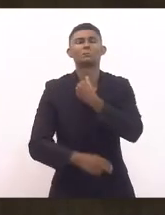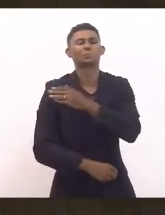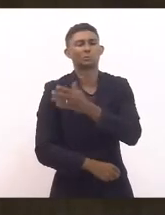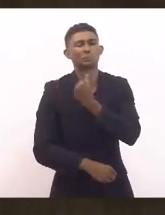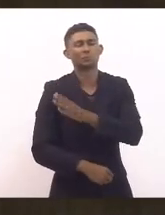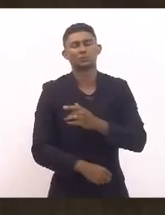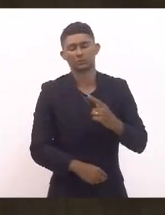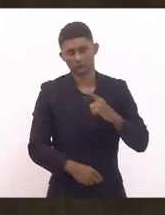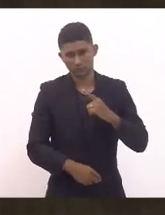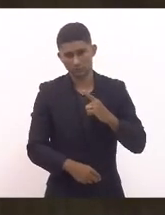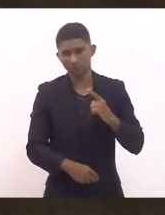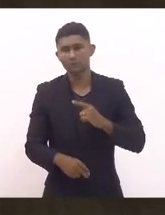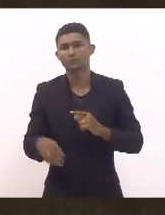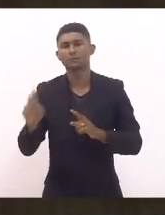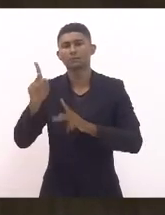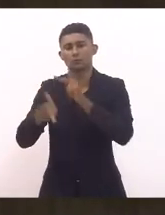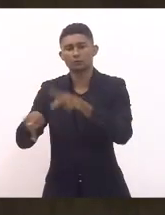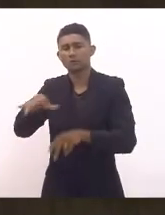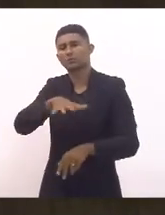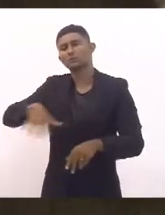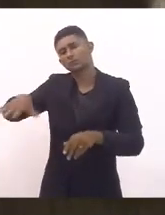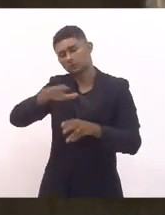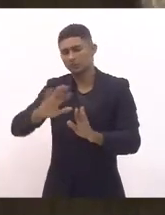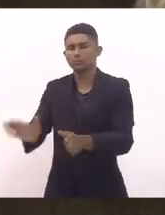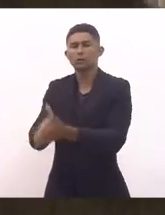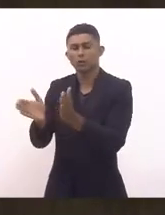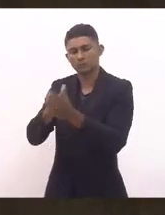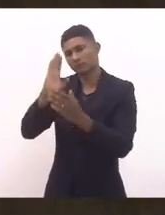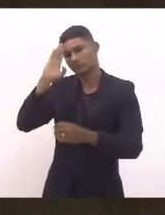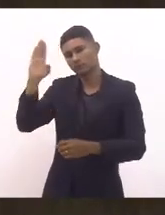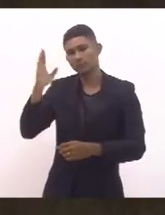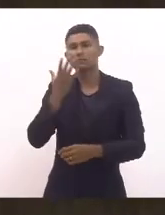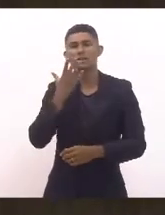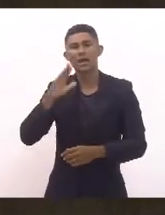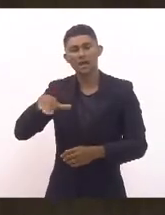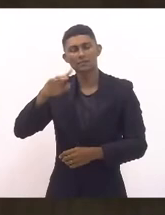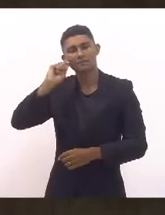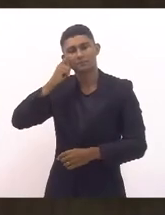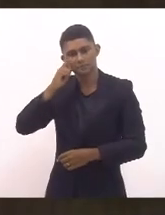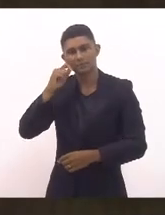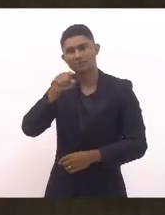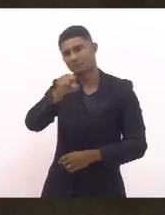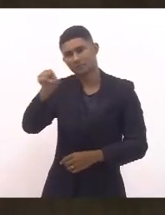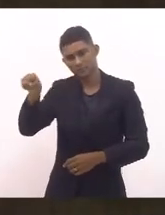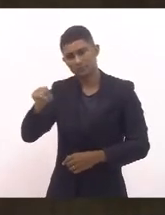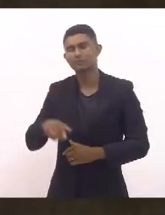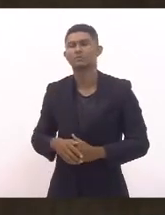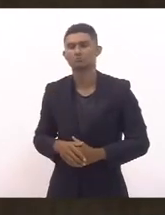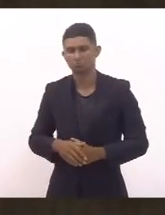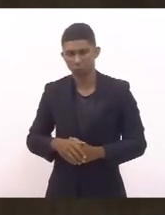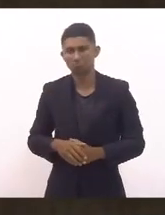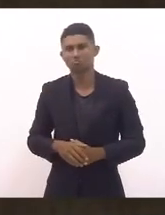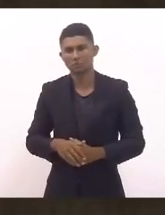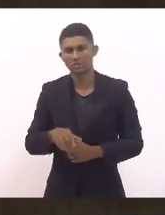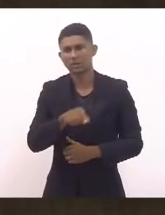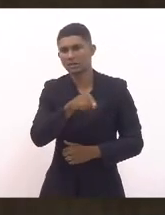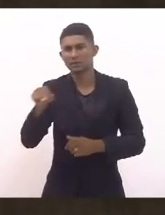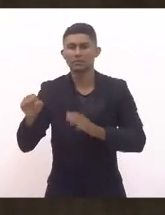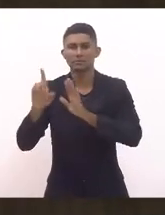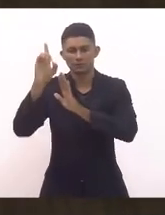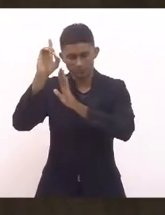que discrimina toda a população pobre, em especial crianças pretas que não tiveram aí o seu